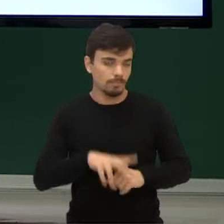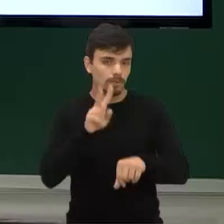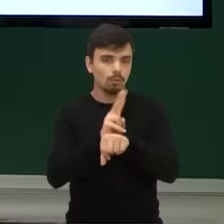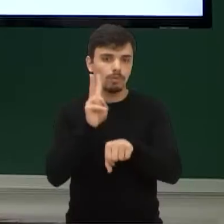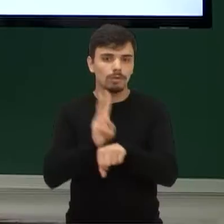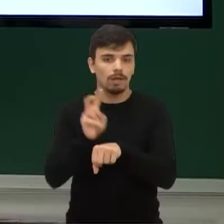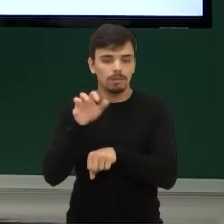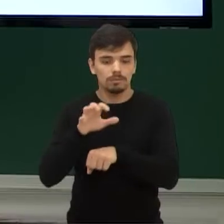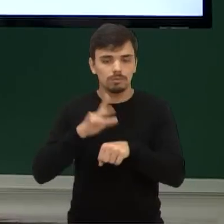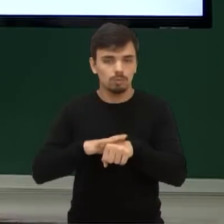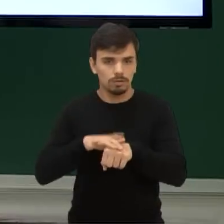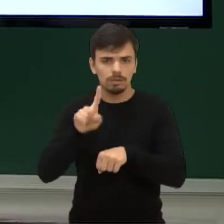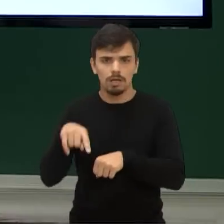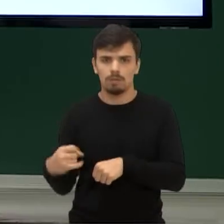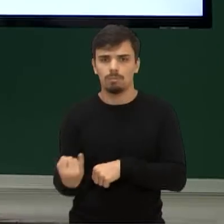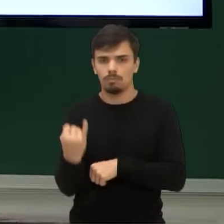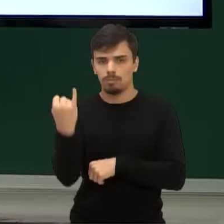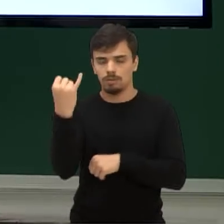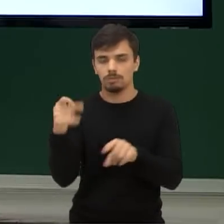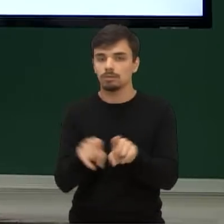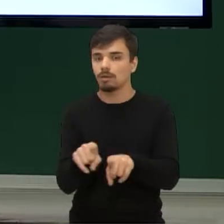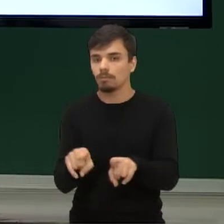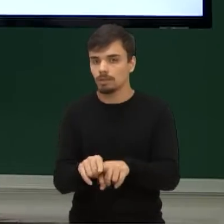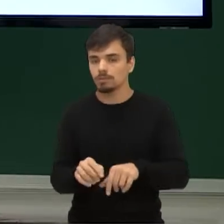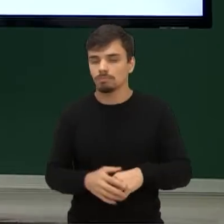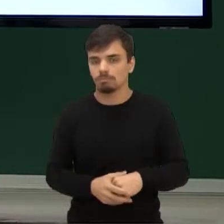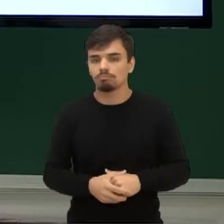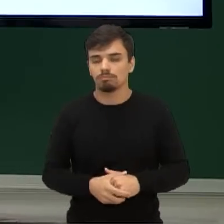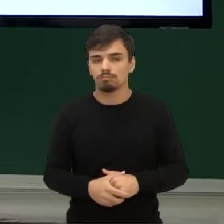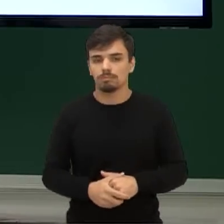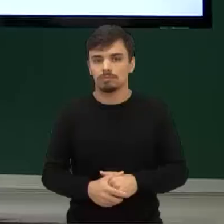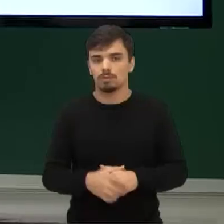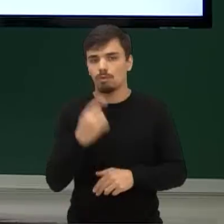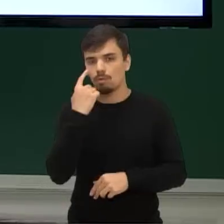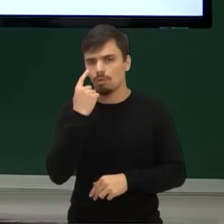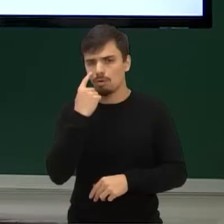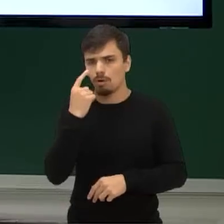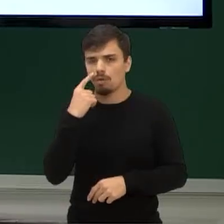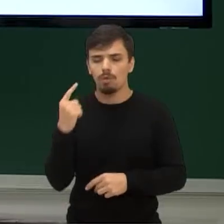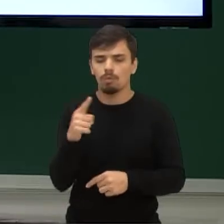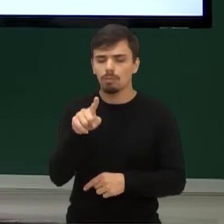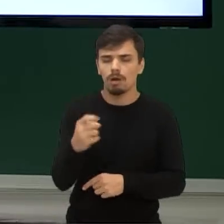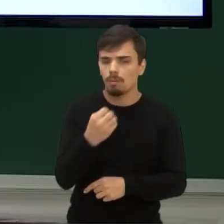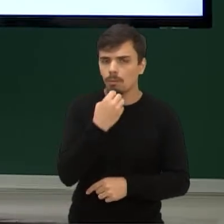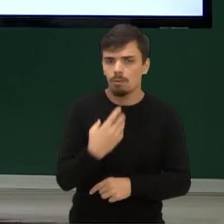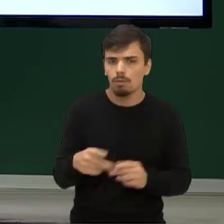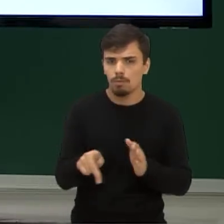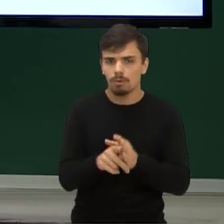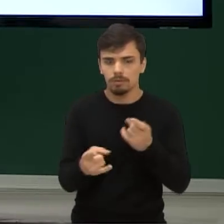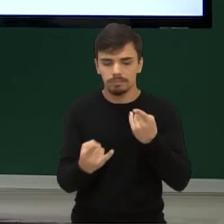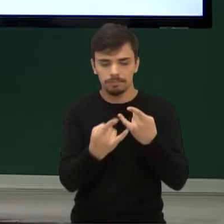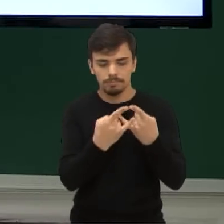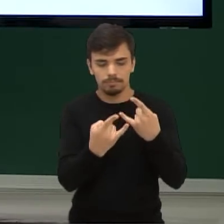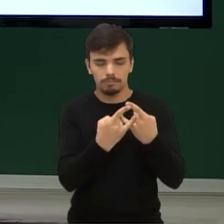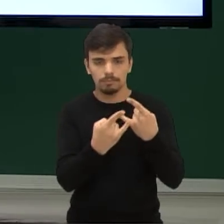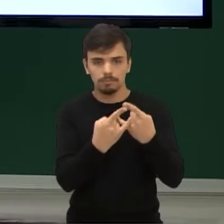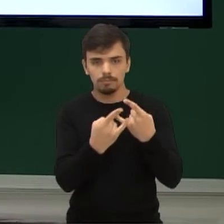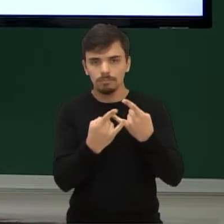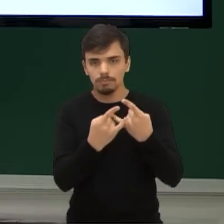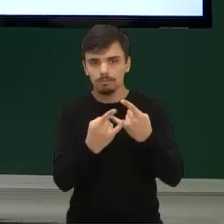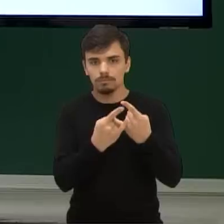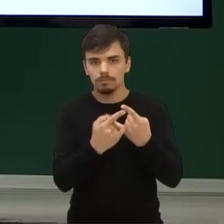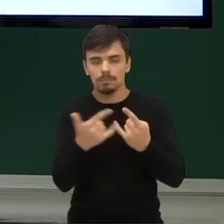também fundamental, né, para a saúde. Um ponto vantajoso da camisinha é que ela não